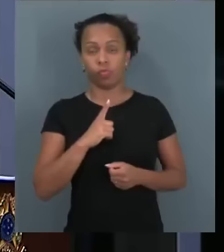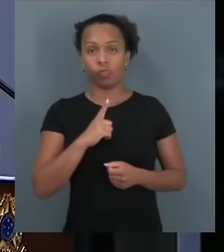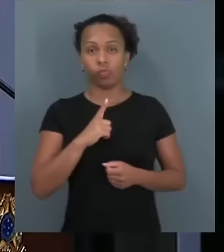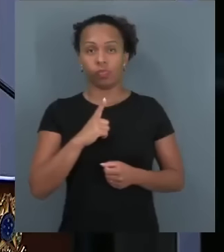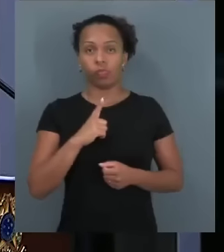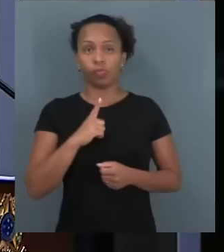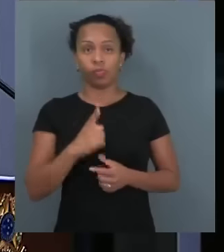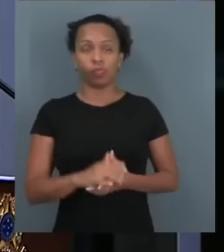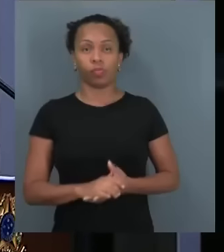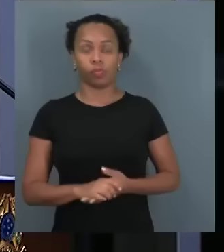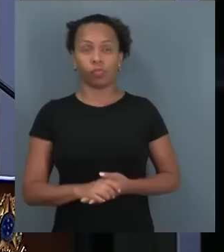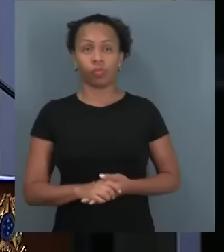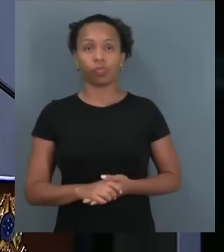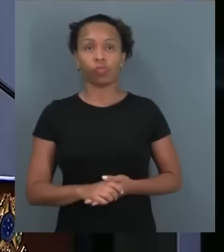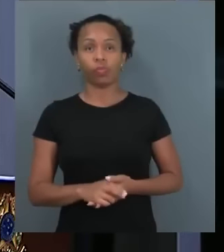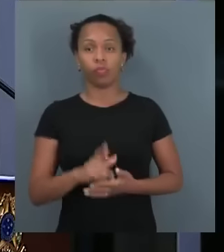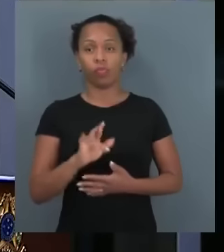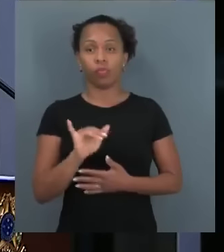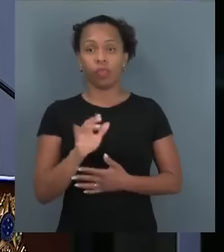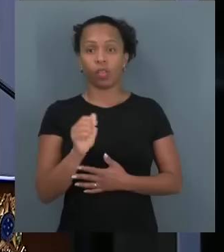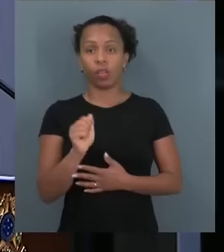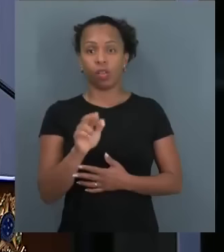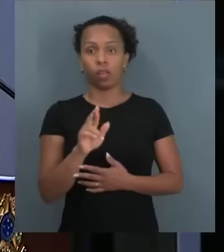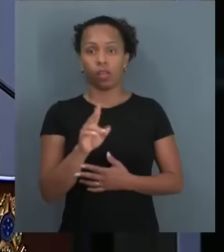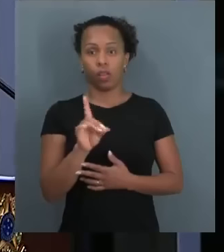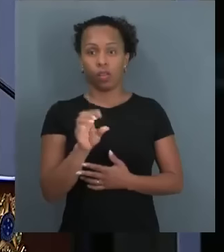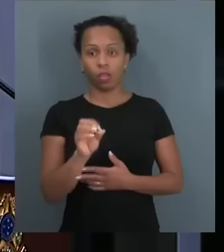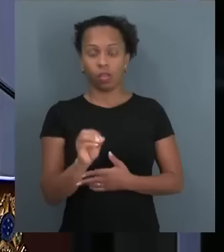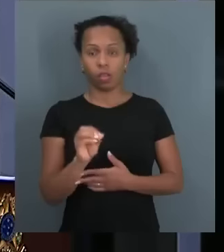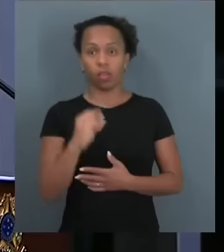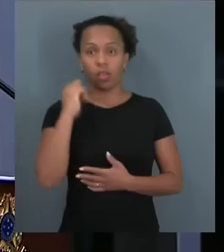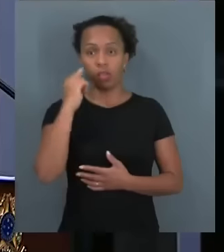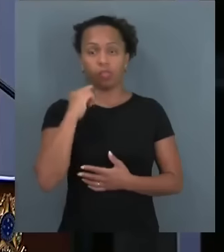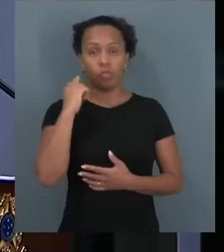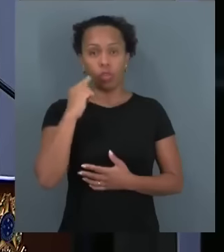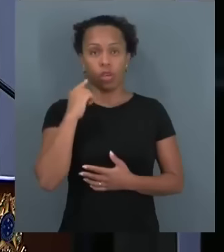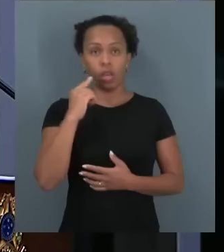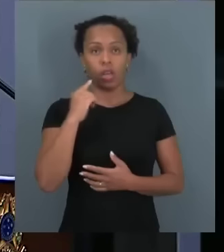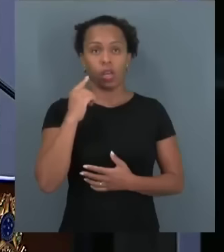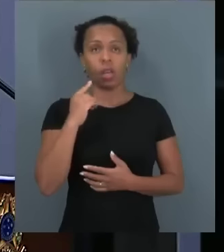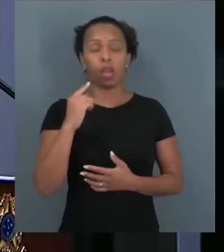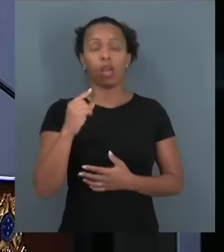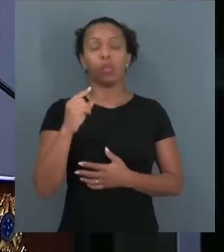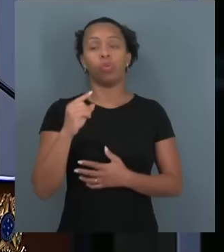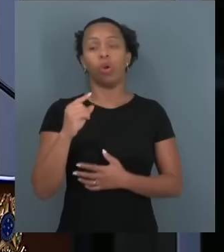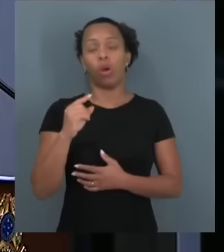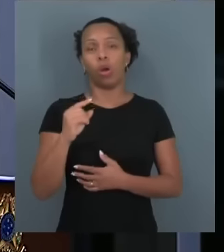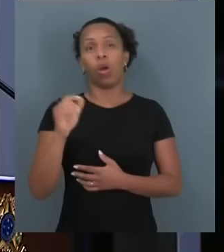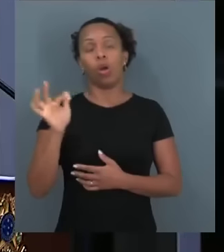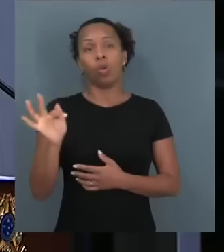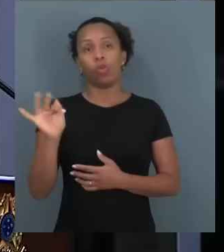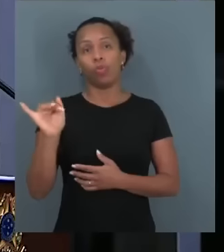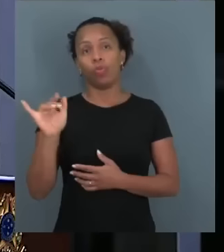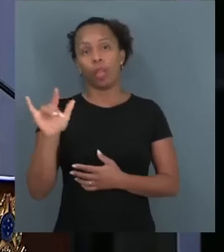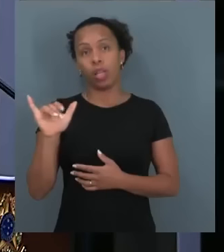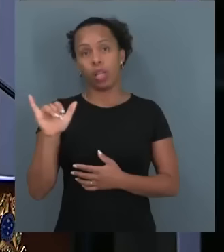do senhor Ricardo Schaefer, que é advogado do Felipe Martins,